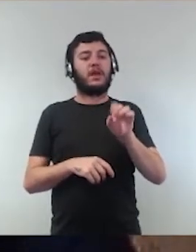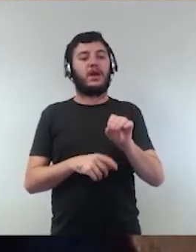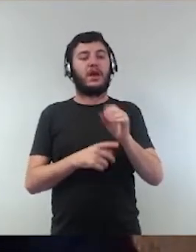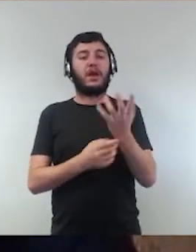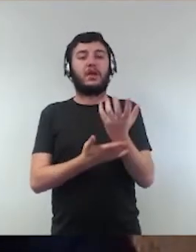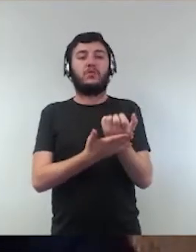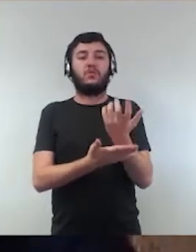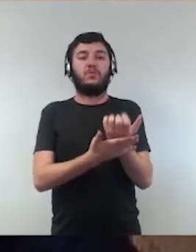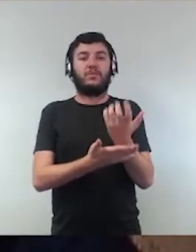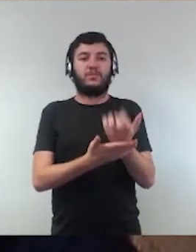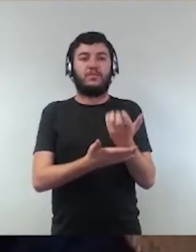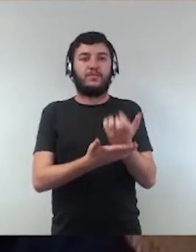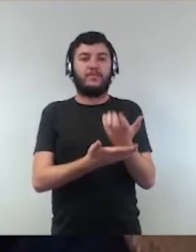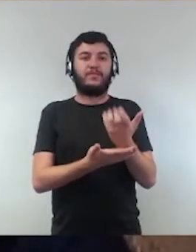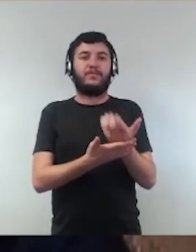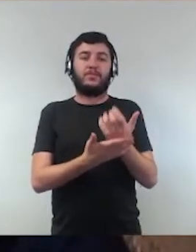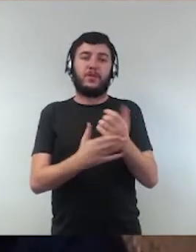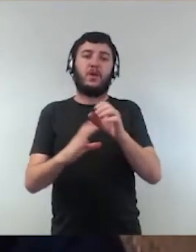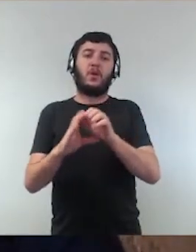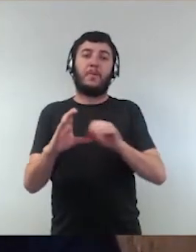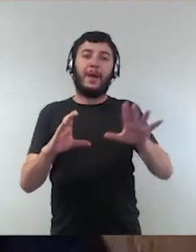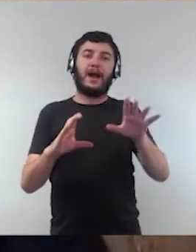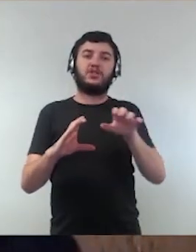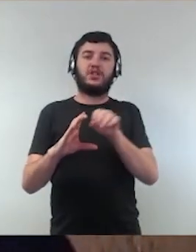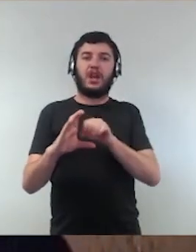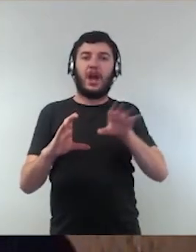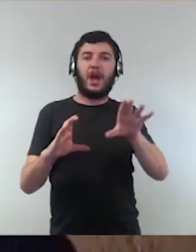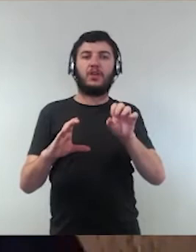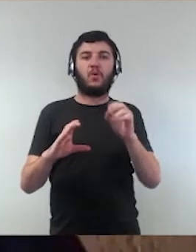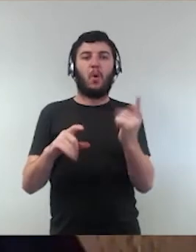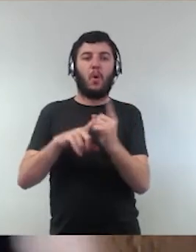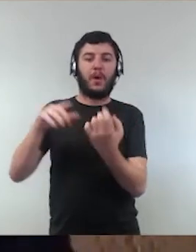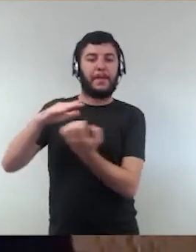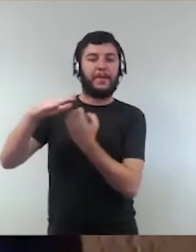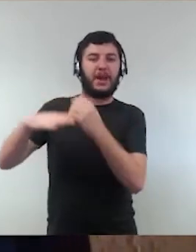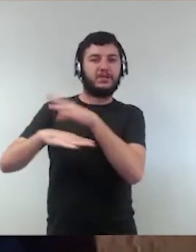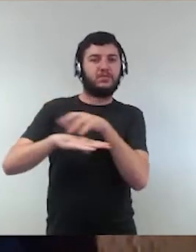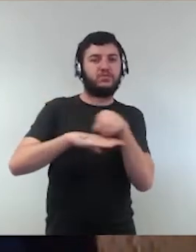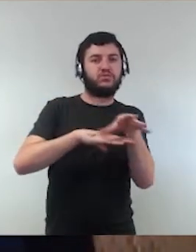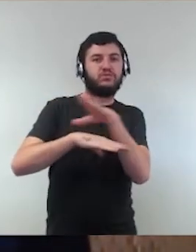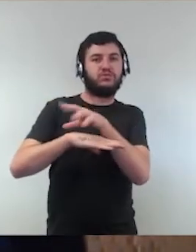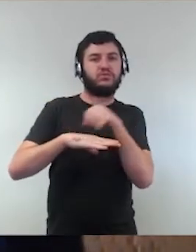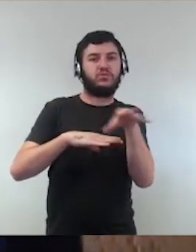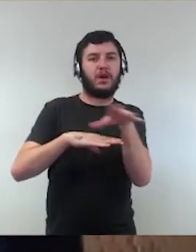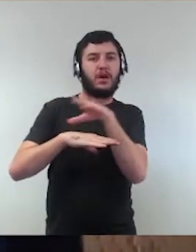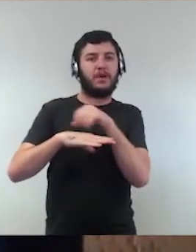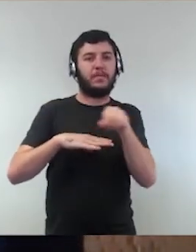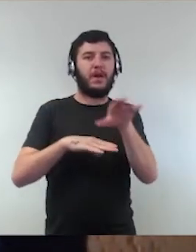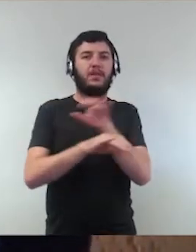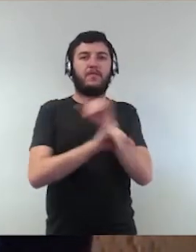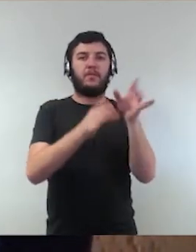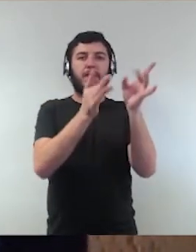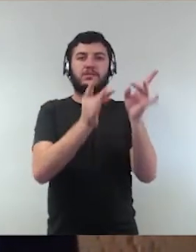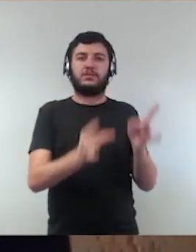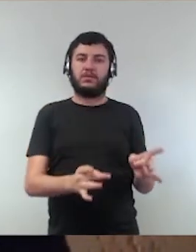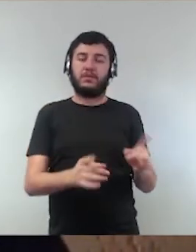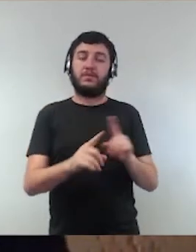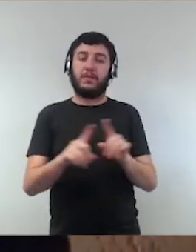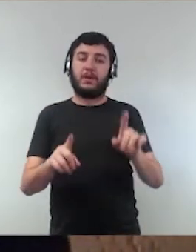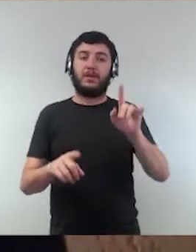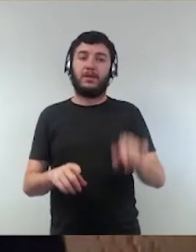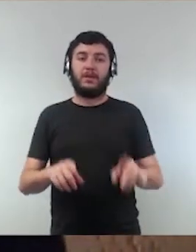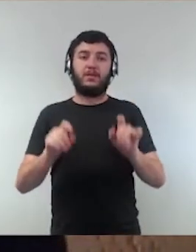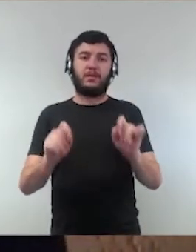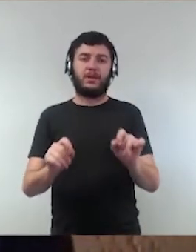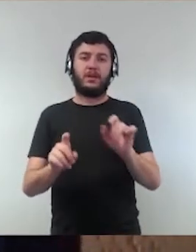fornecidos, conhecidos. Isso faz parte do próprio desenvolvimento da sociedade de informação e do fato de que tantas